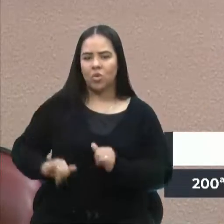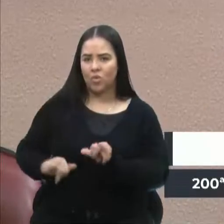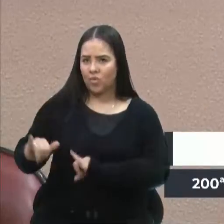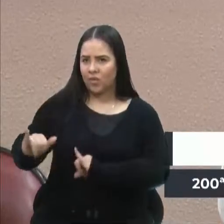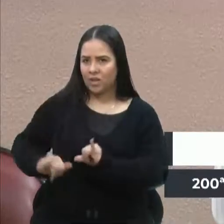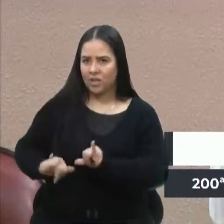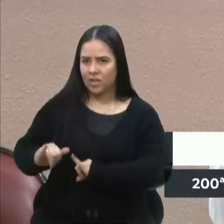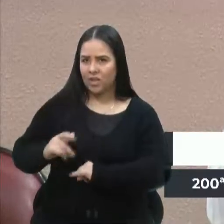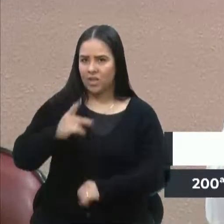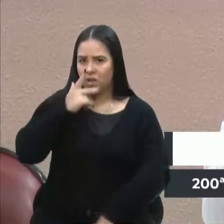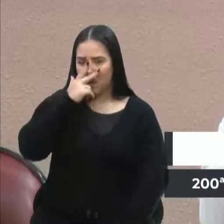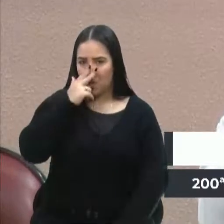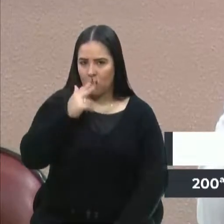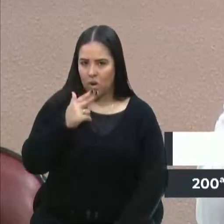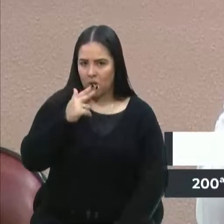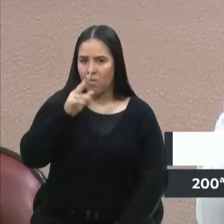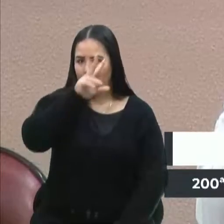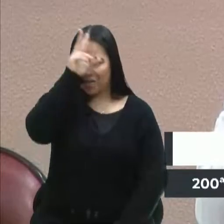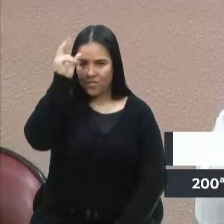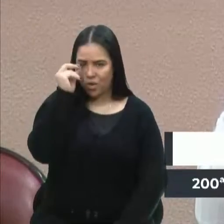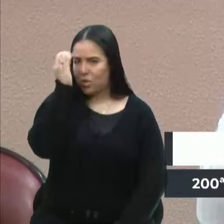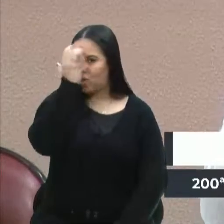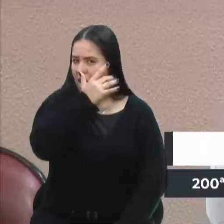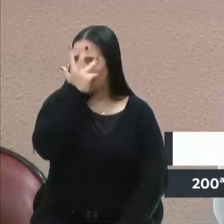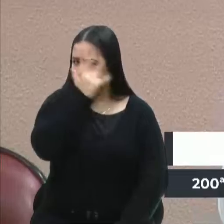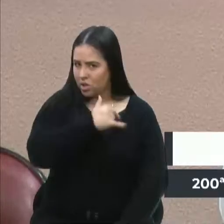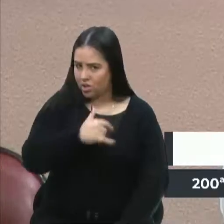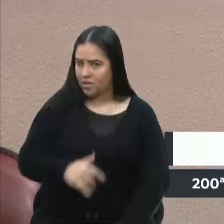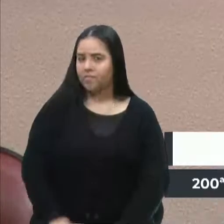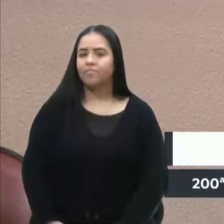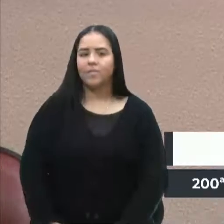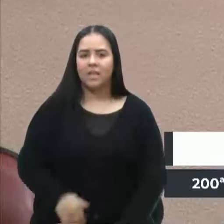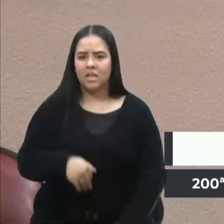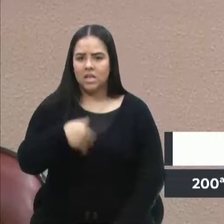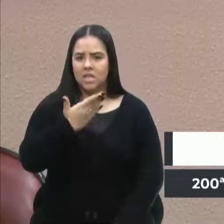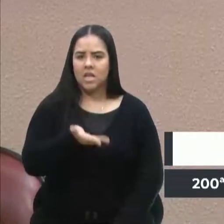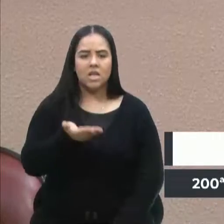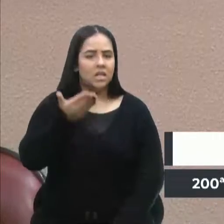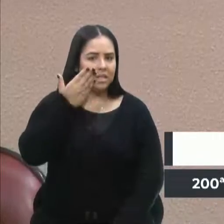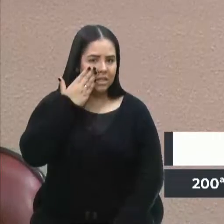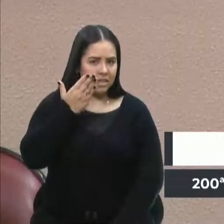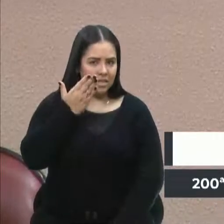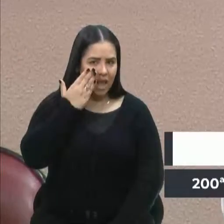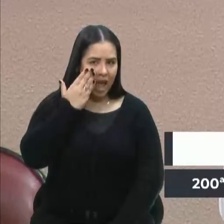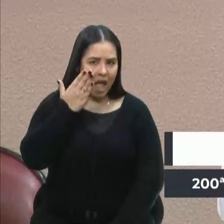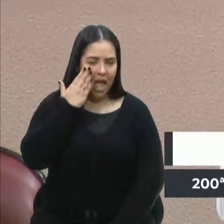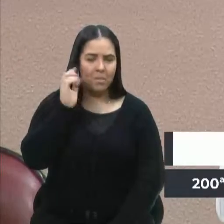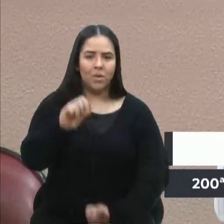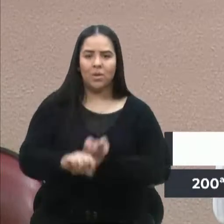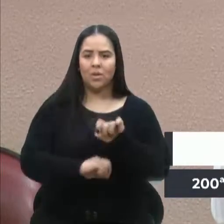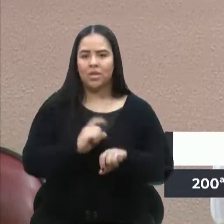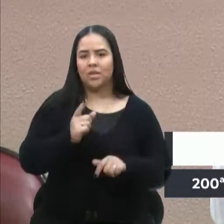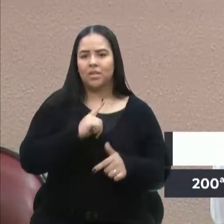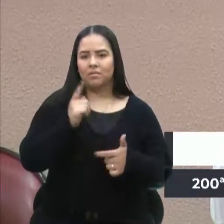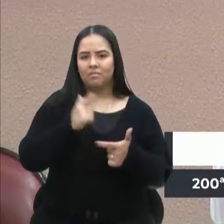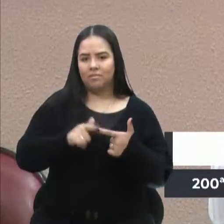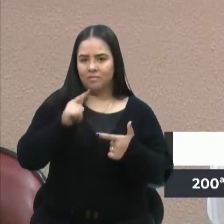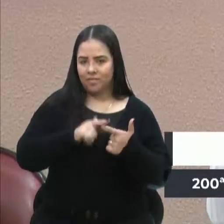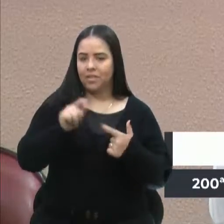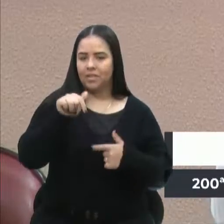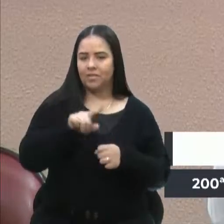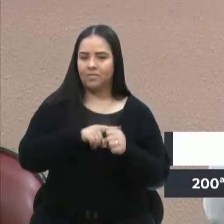alagamentos quanto o nosso prefeito Adiló. E ele reconhece e conhece os problemas que tem na nossa